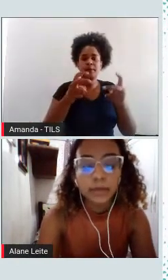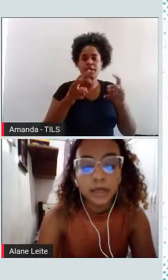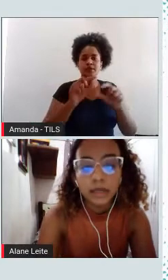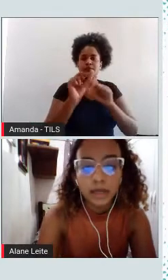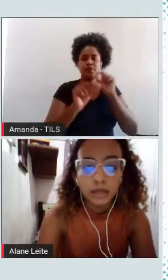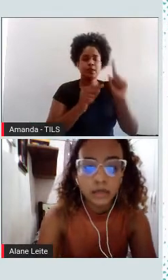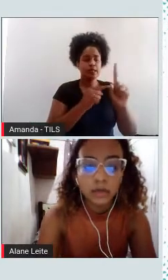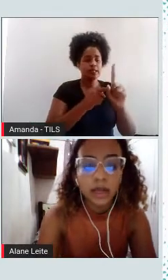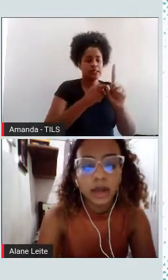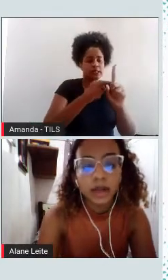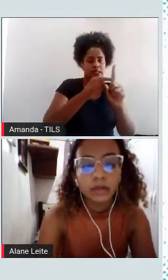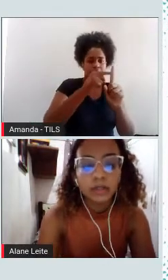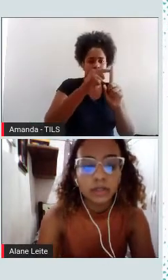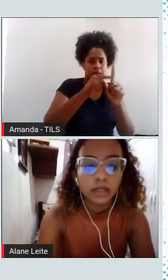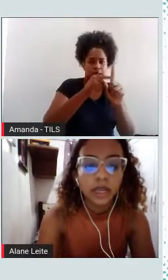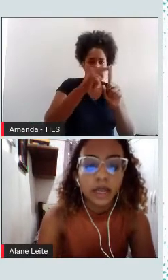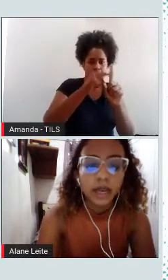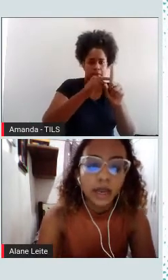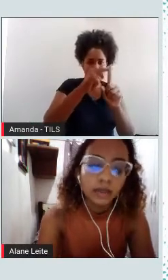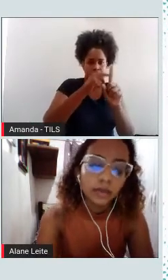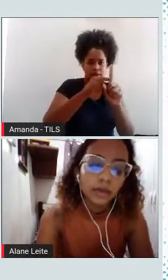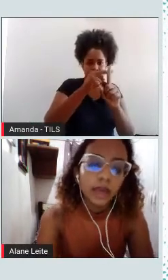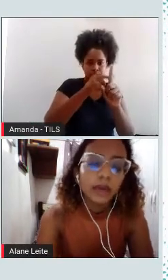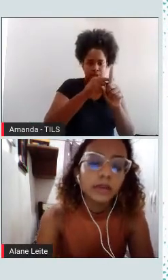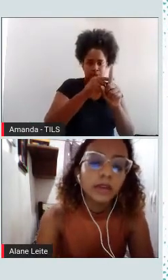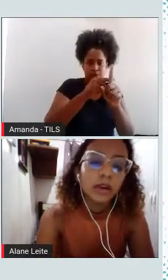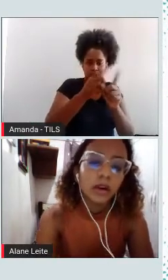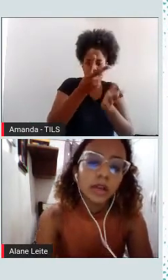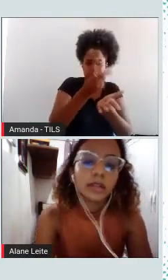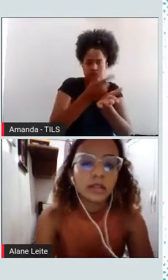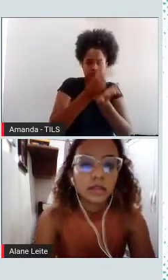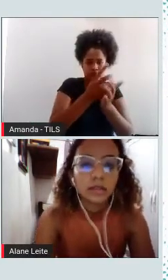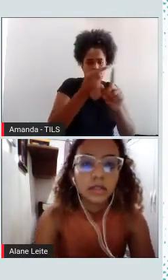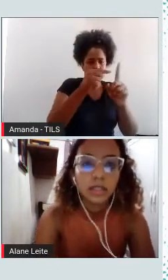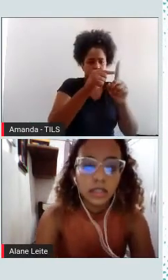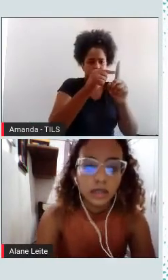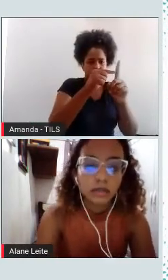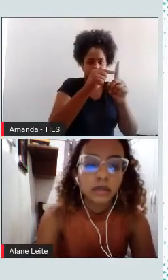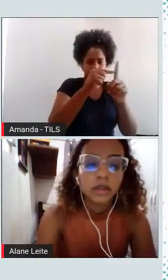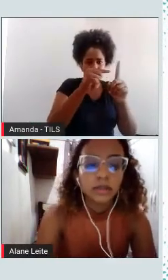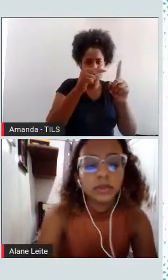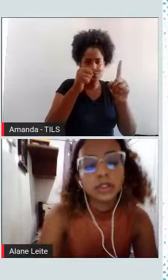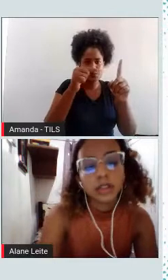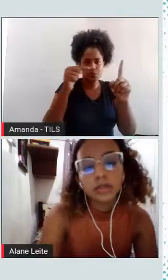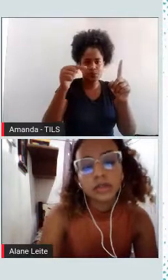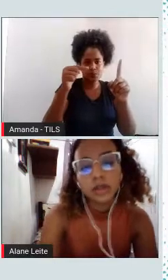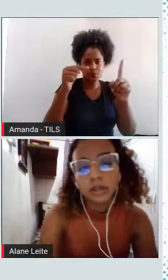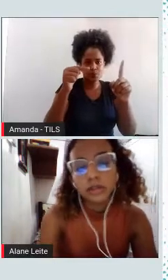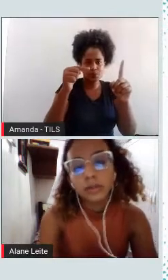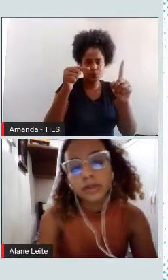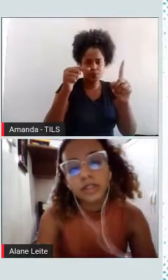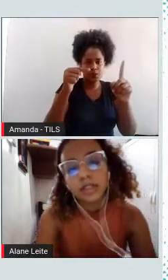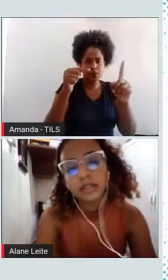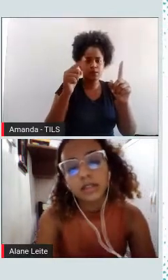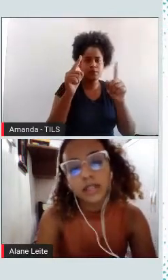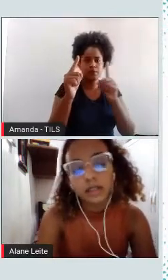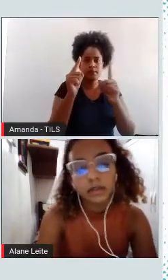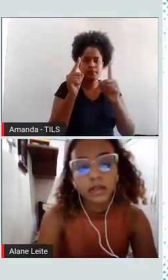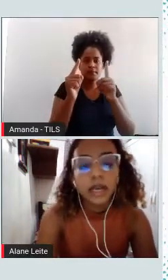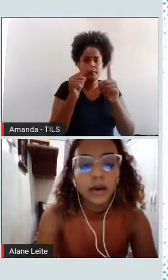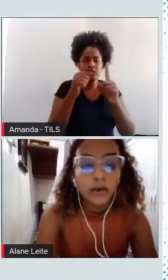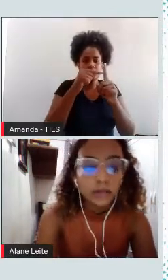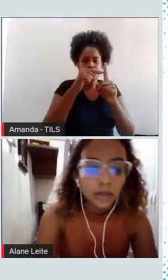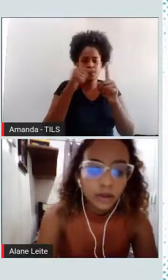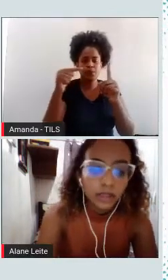linha, a primeira linha azul, ela é constante. É onde ocorre a transição de estado, do estado sólido para o estado